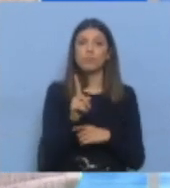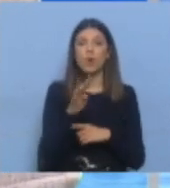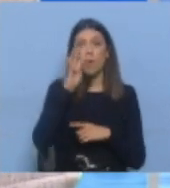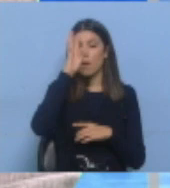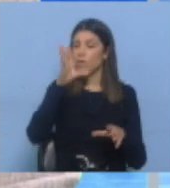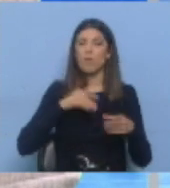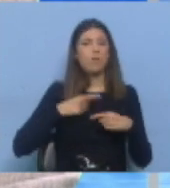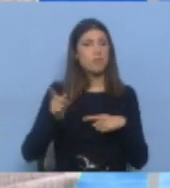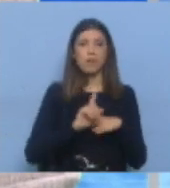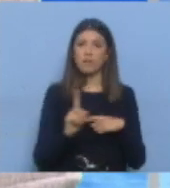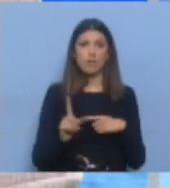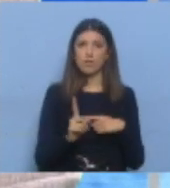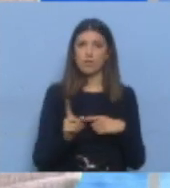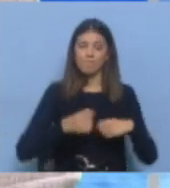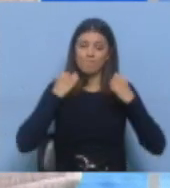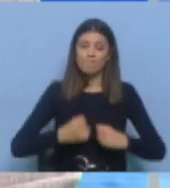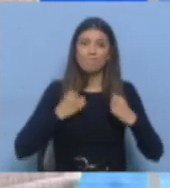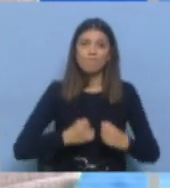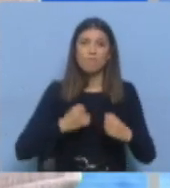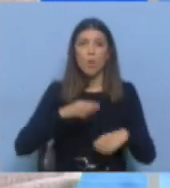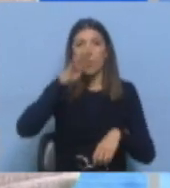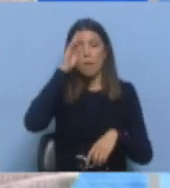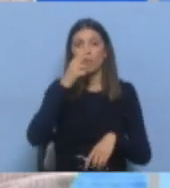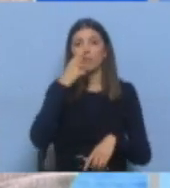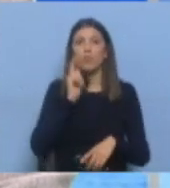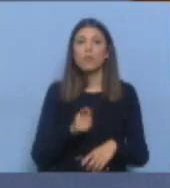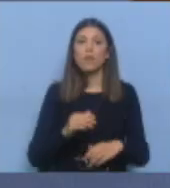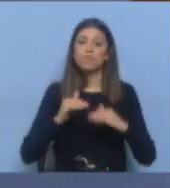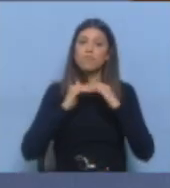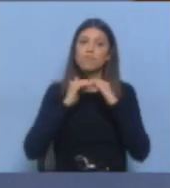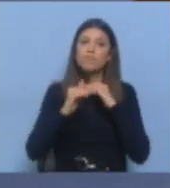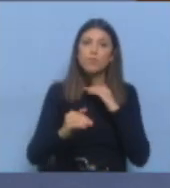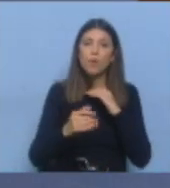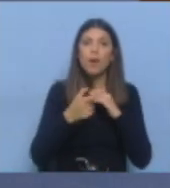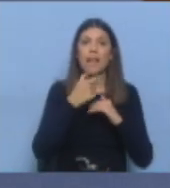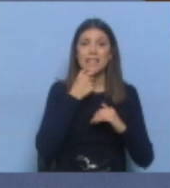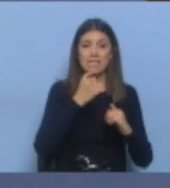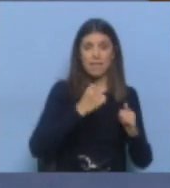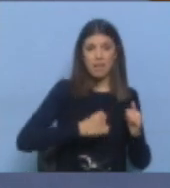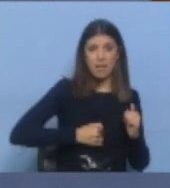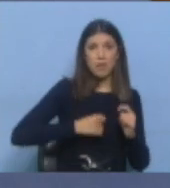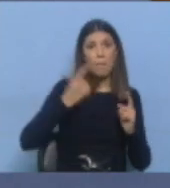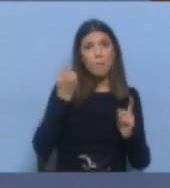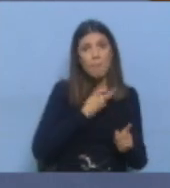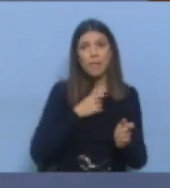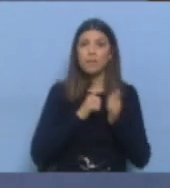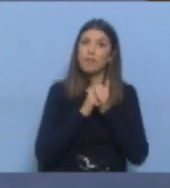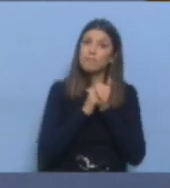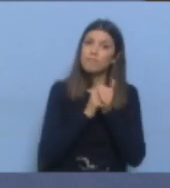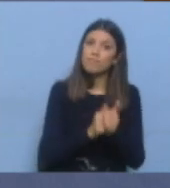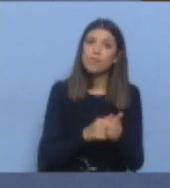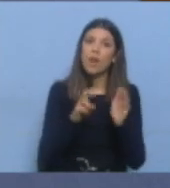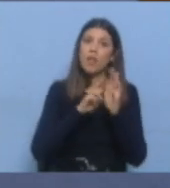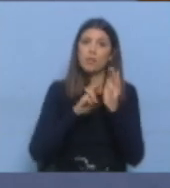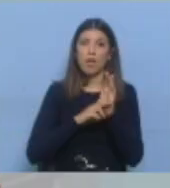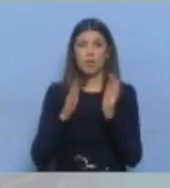um Papa muito aguerrido nesta questão da coerência. Sim, e daí, das casas Santa Marta, depois dá para o discurso que ele fez à Cúria Romana no Natal, naquele primeiro